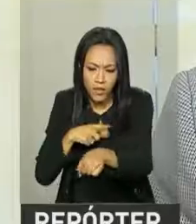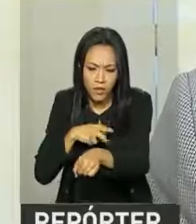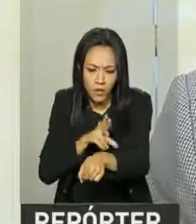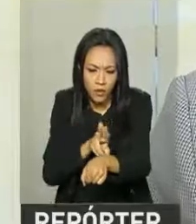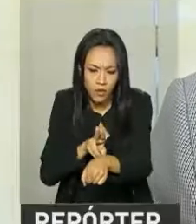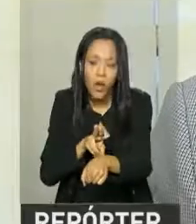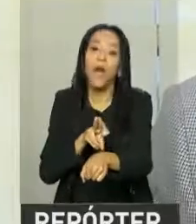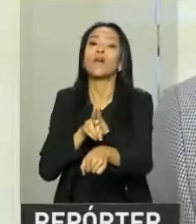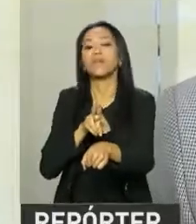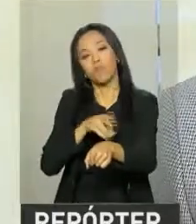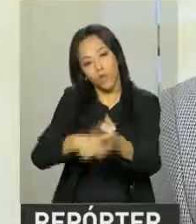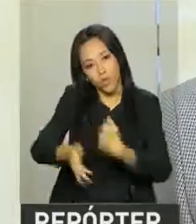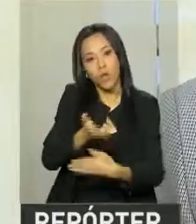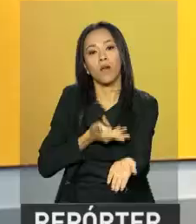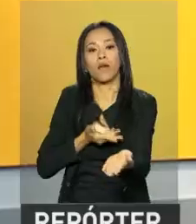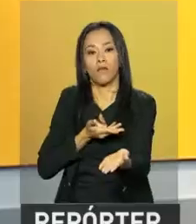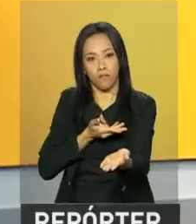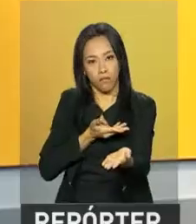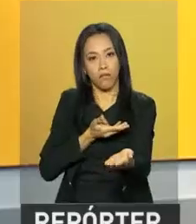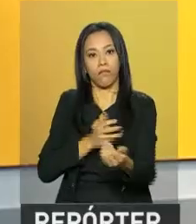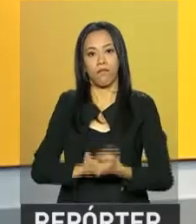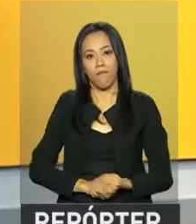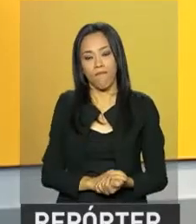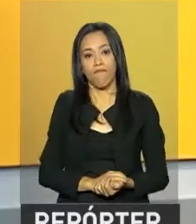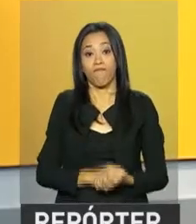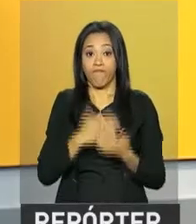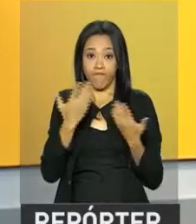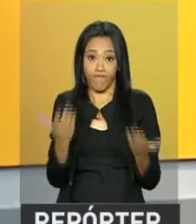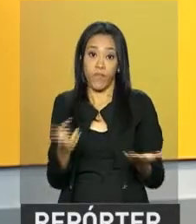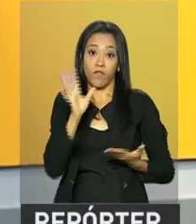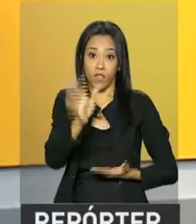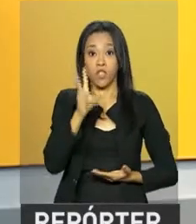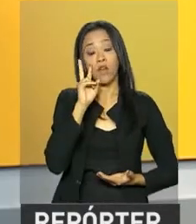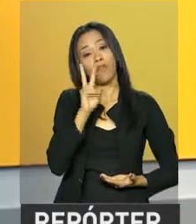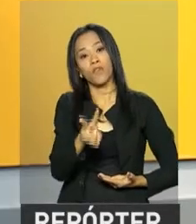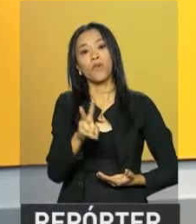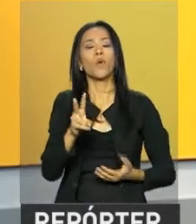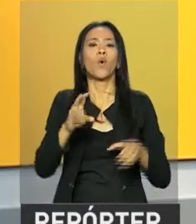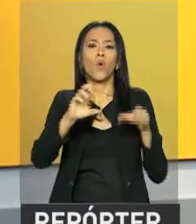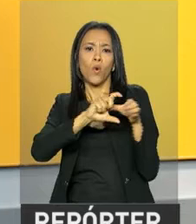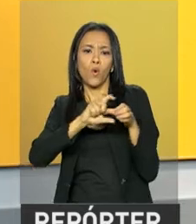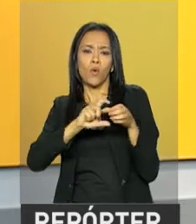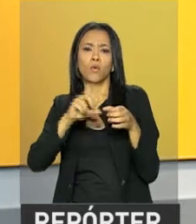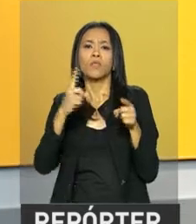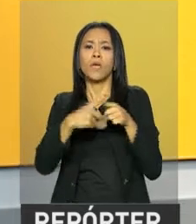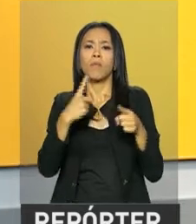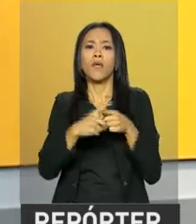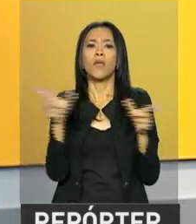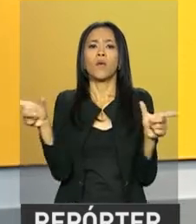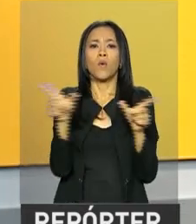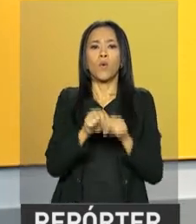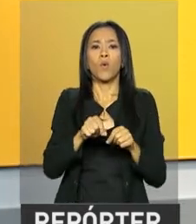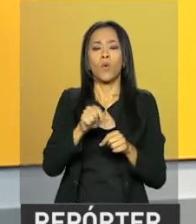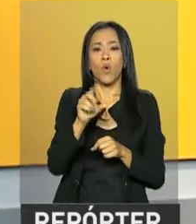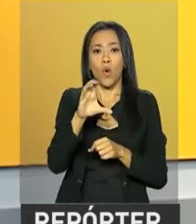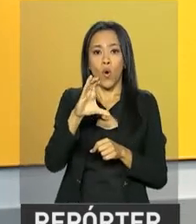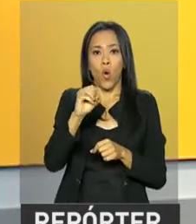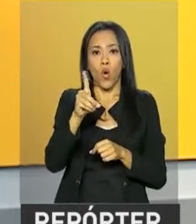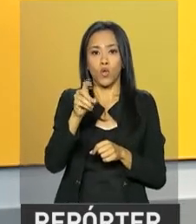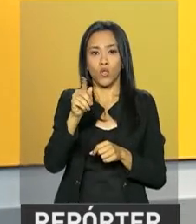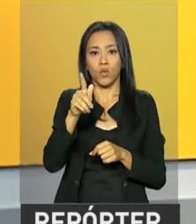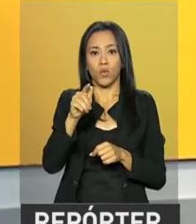tiver, que faça a troca. E aí, como você viu aí na reportagem, o Código de Defesa do Consumidor determina que